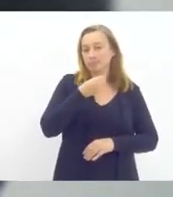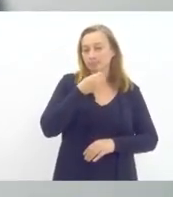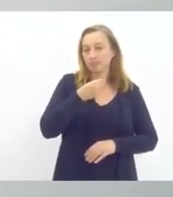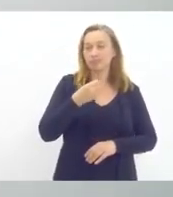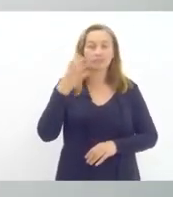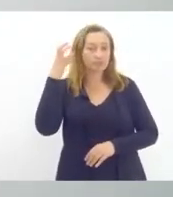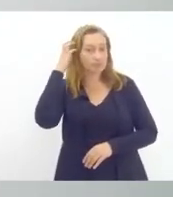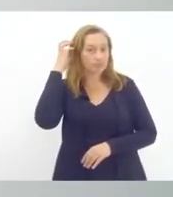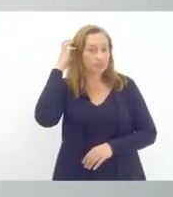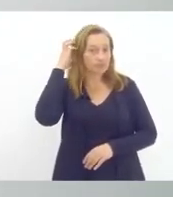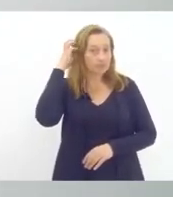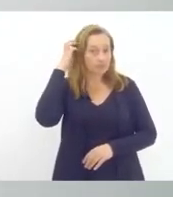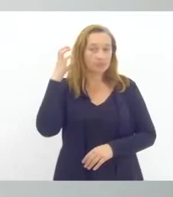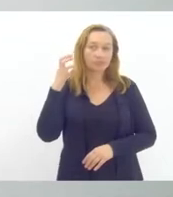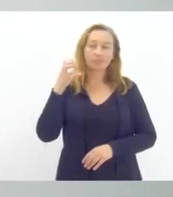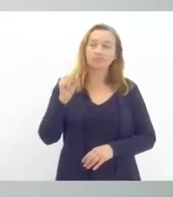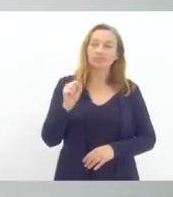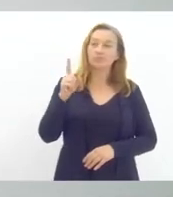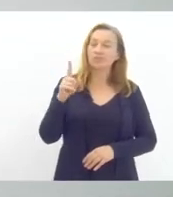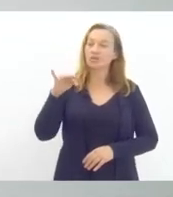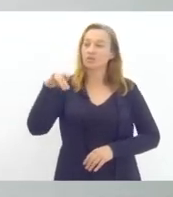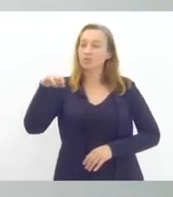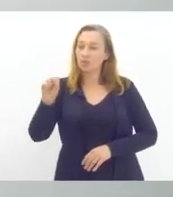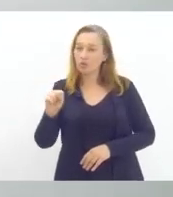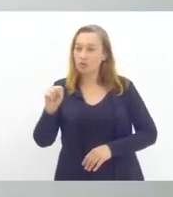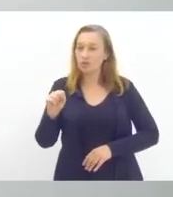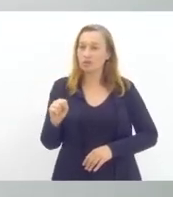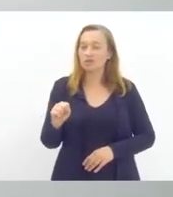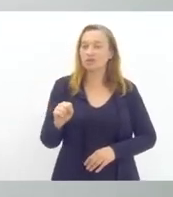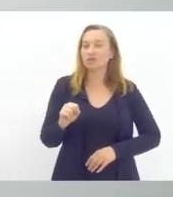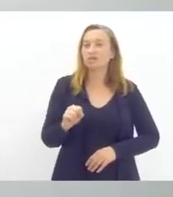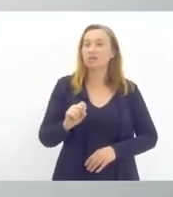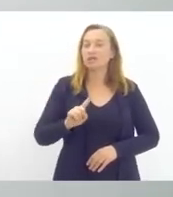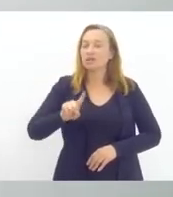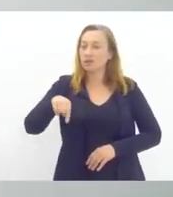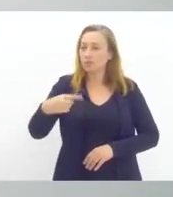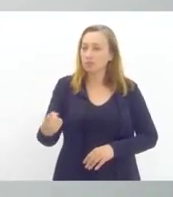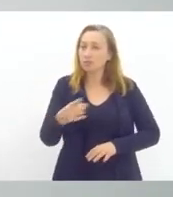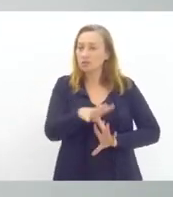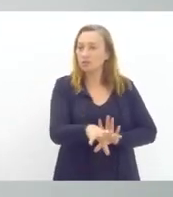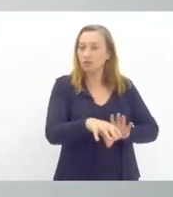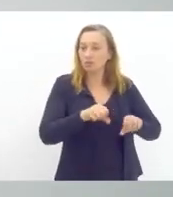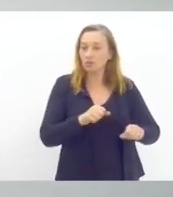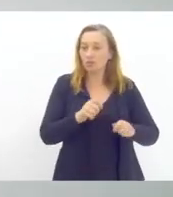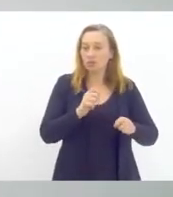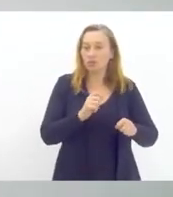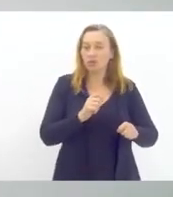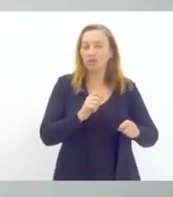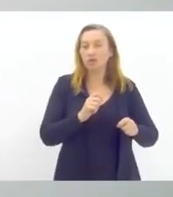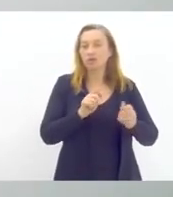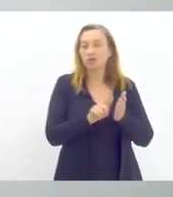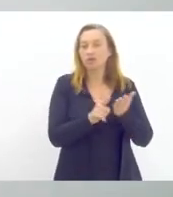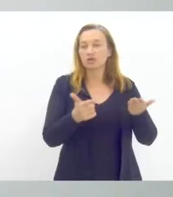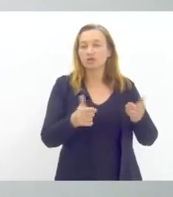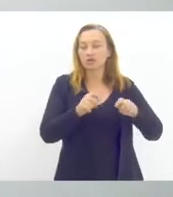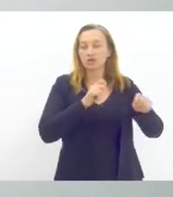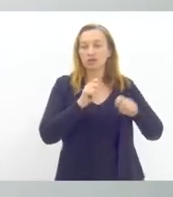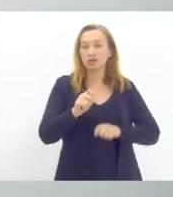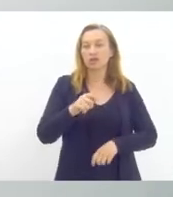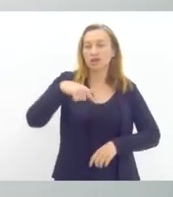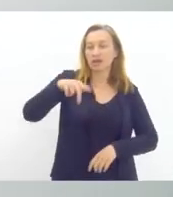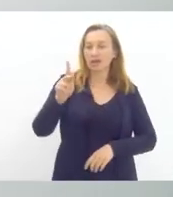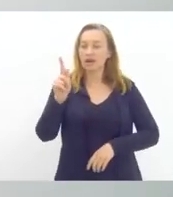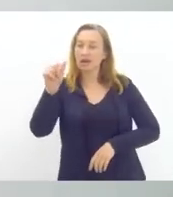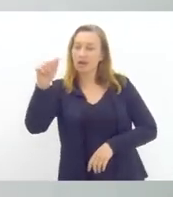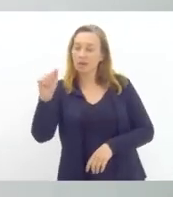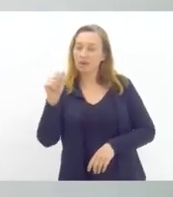Solimões de Nova Iguaçu anos depois formou-se em jornalismo pelo Universidade Gama Filho ao